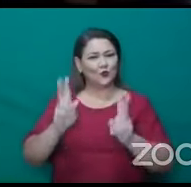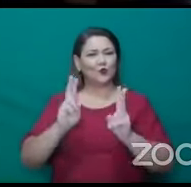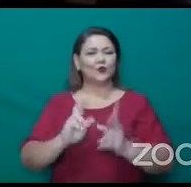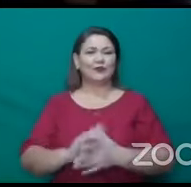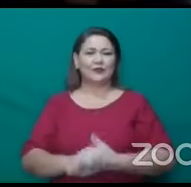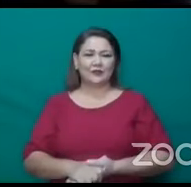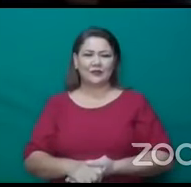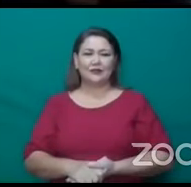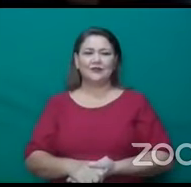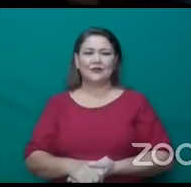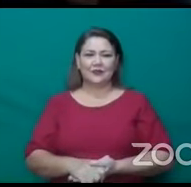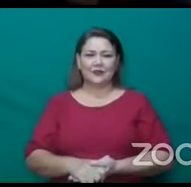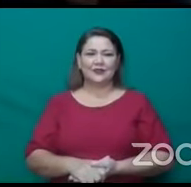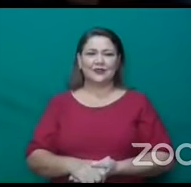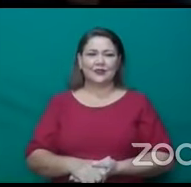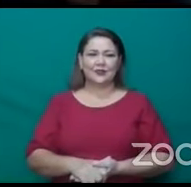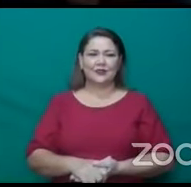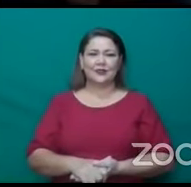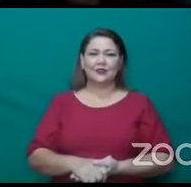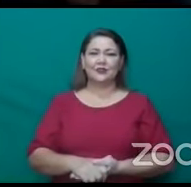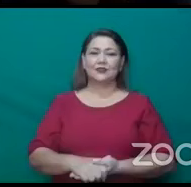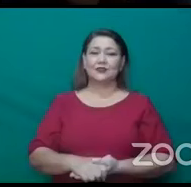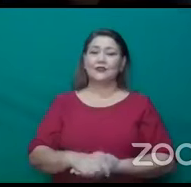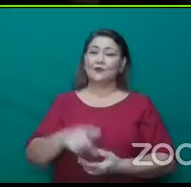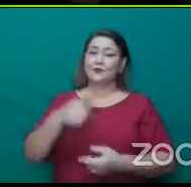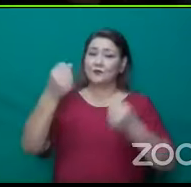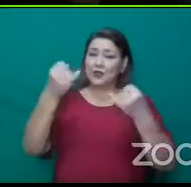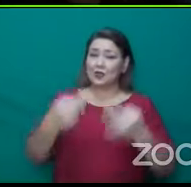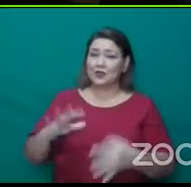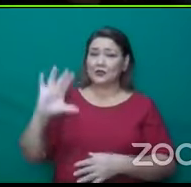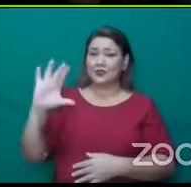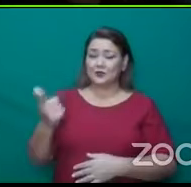você está falando da cerveja, eu quero ver também. Mas que,